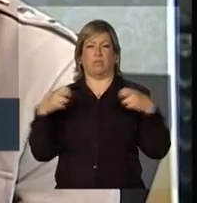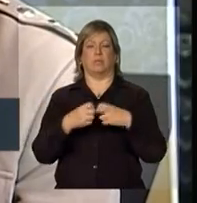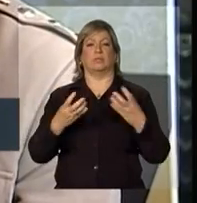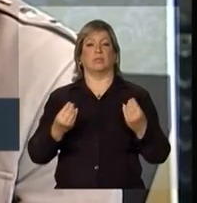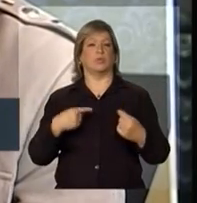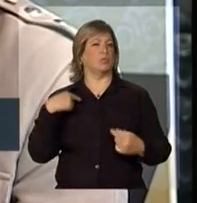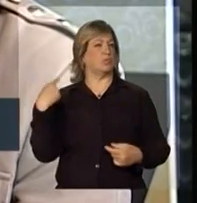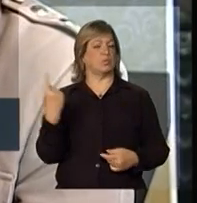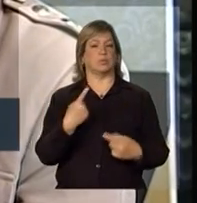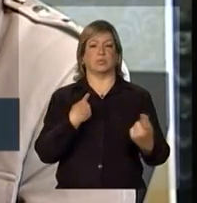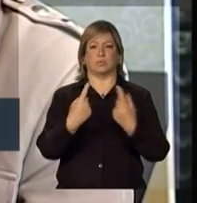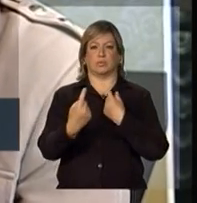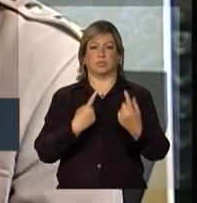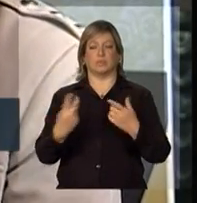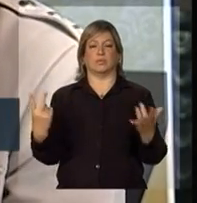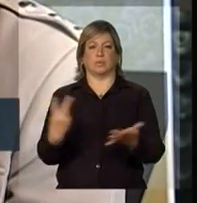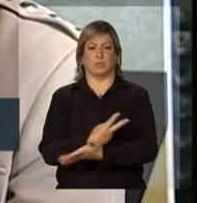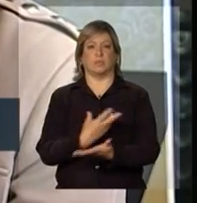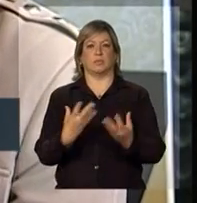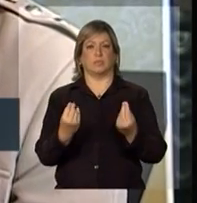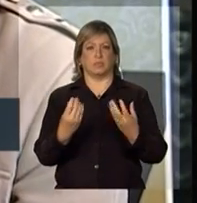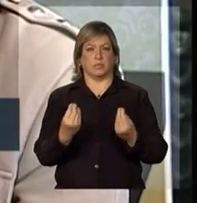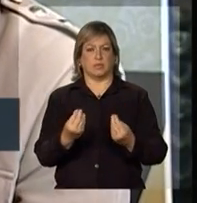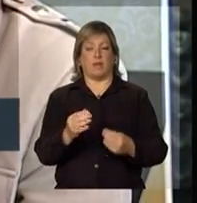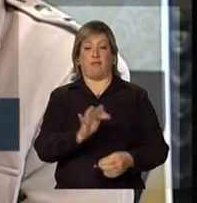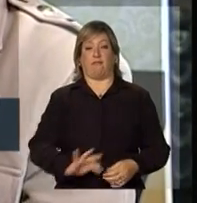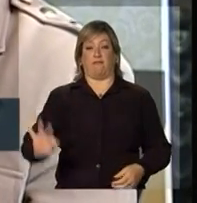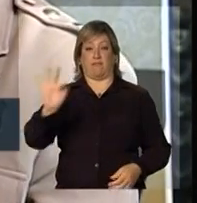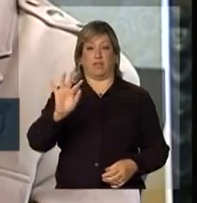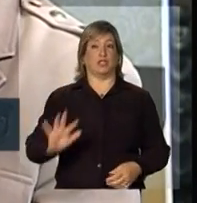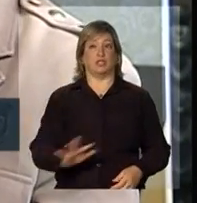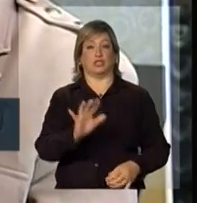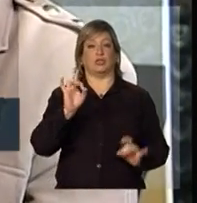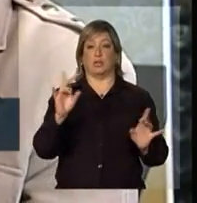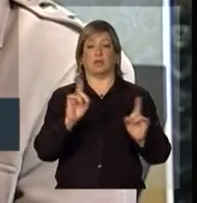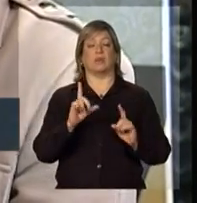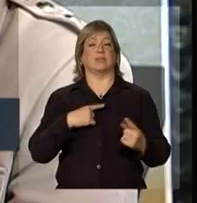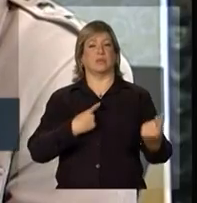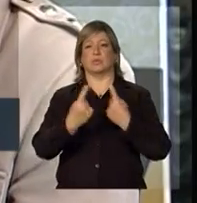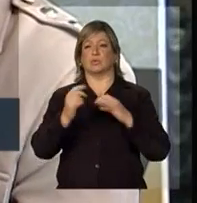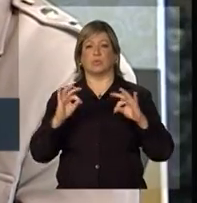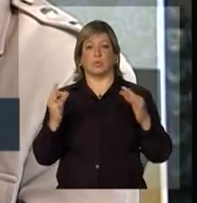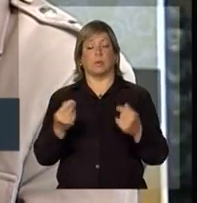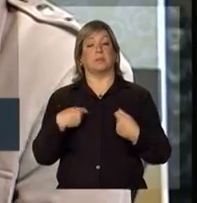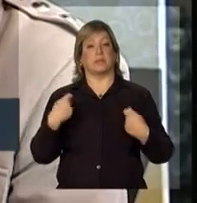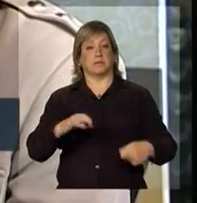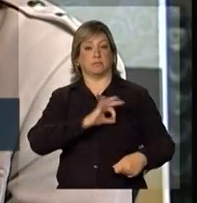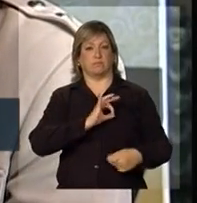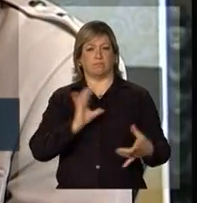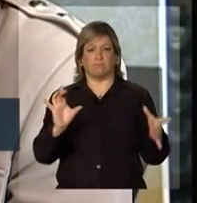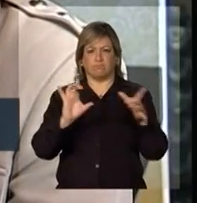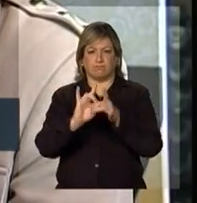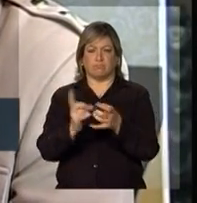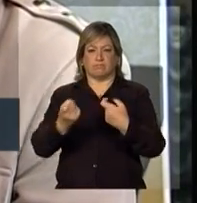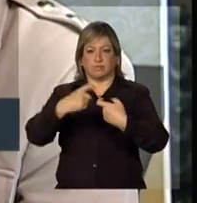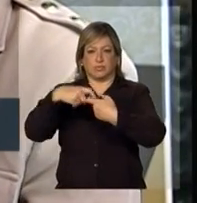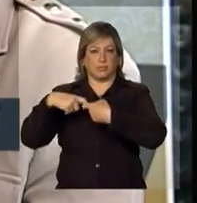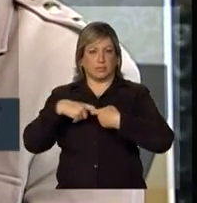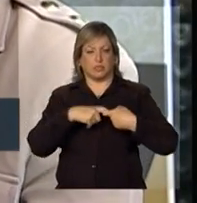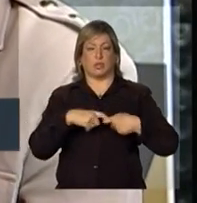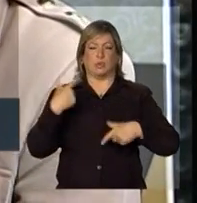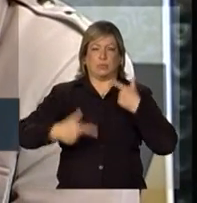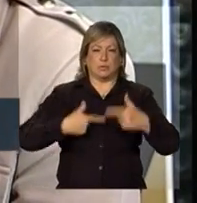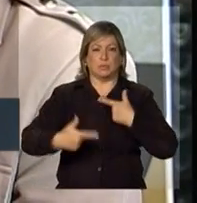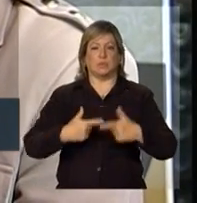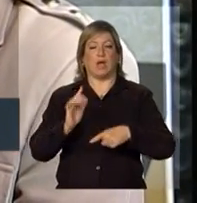rodovias e estradas não só nas rodovias Federais e é preciso uma ação multidisciplinar envolvendo várias instituições para que a gente